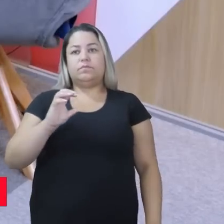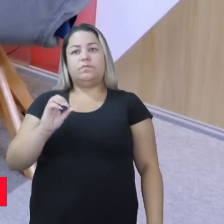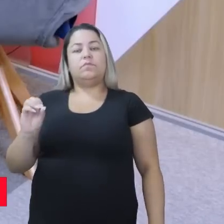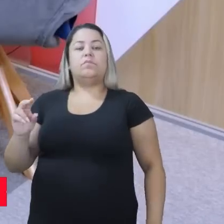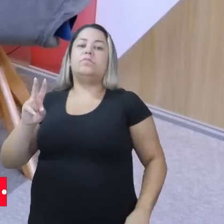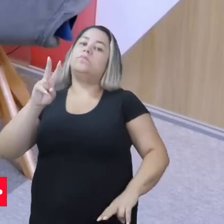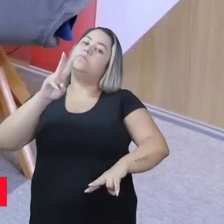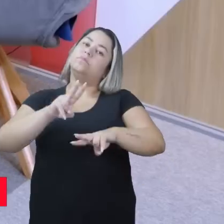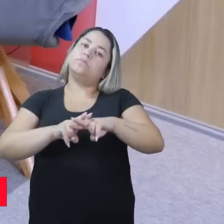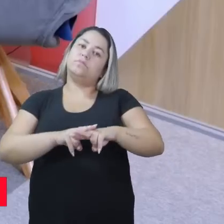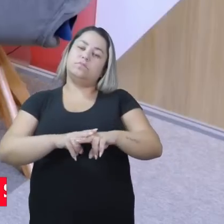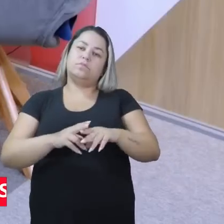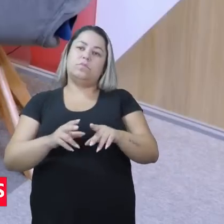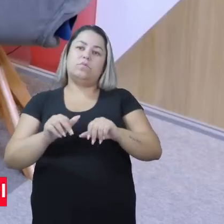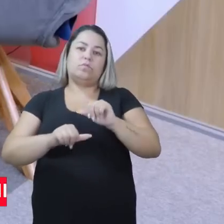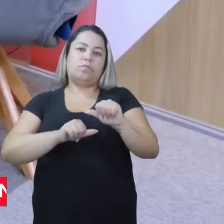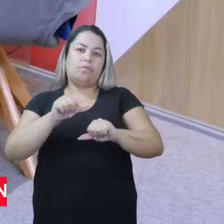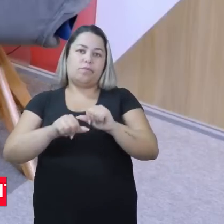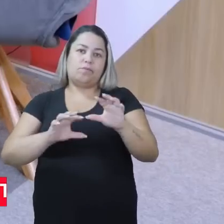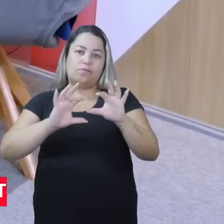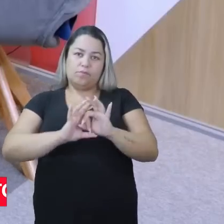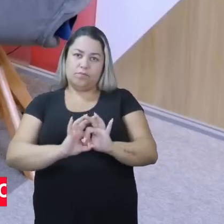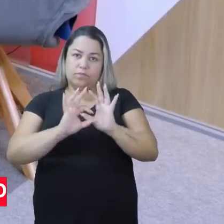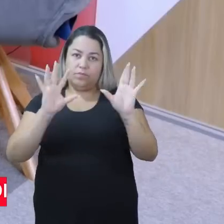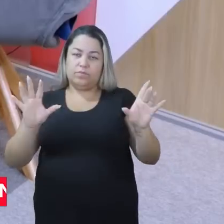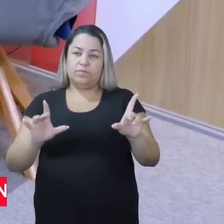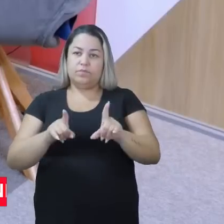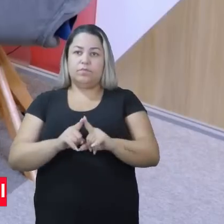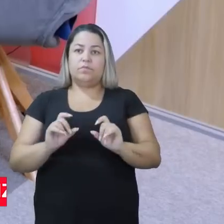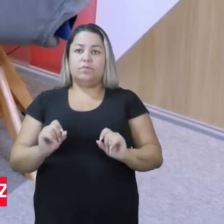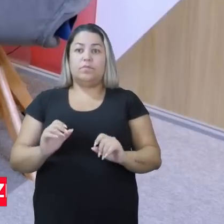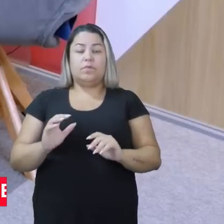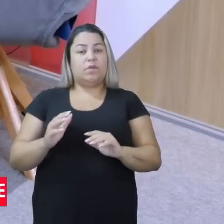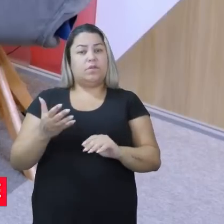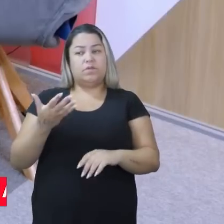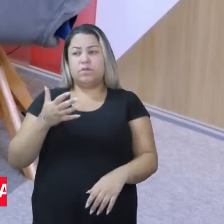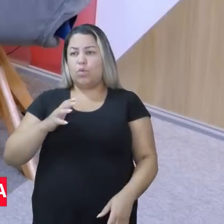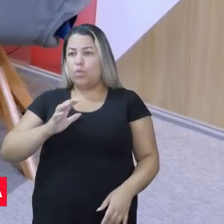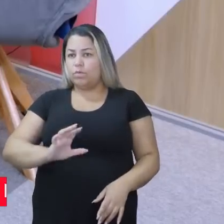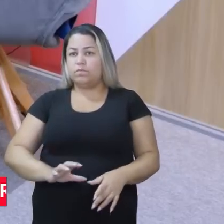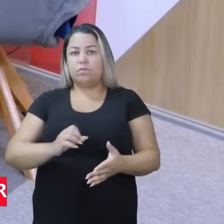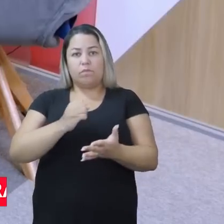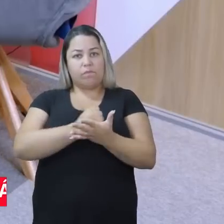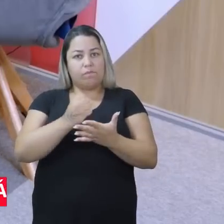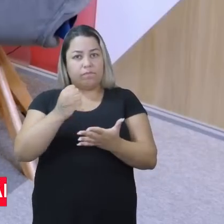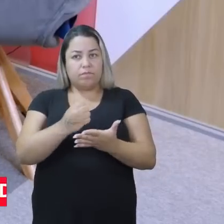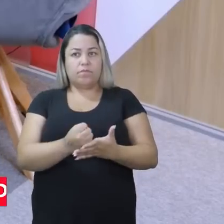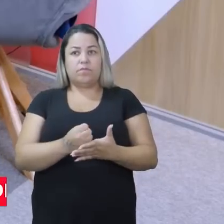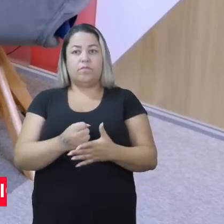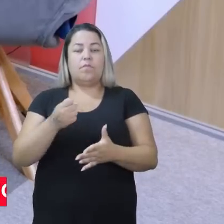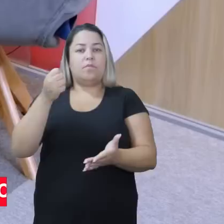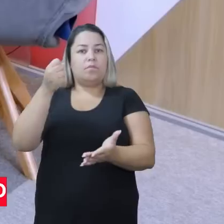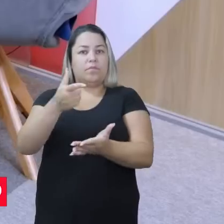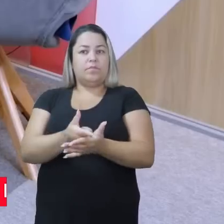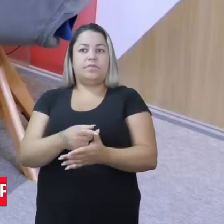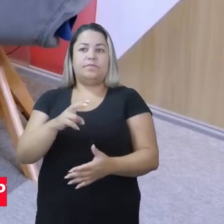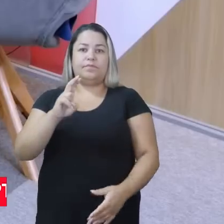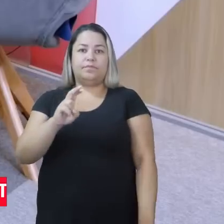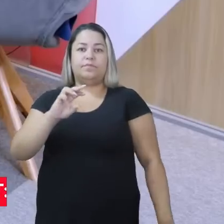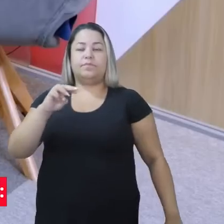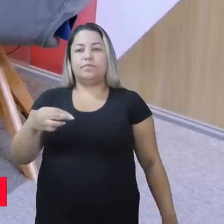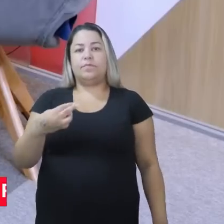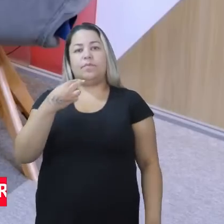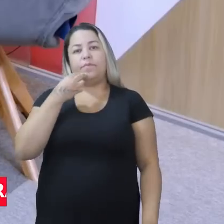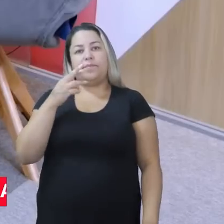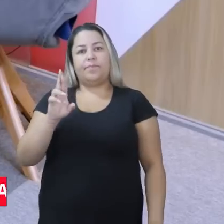né, em troca de soltura, e metade deles recusou esse acordo. Então, o acordo oferecia pagar uma multa aí de R$5.000